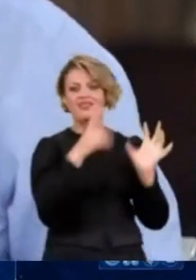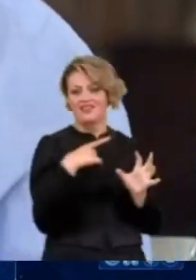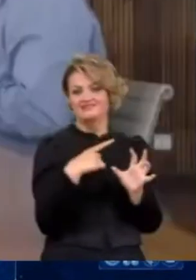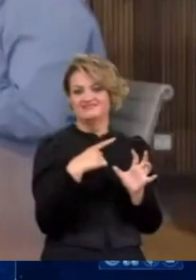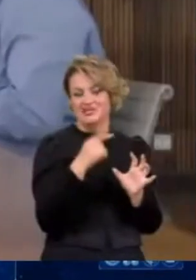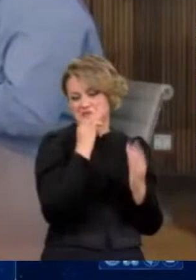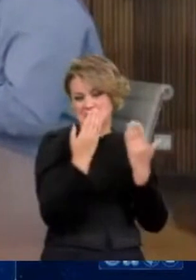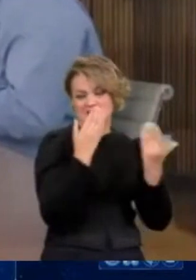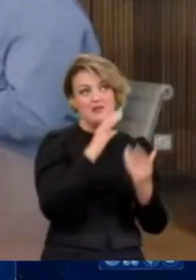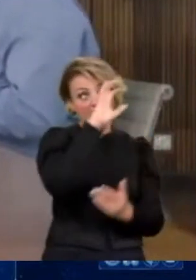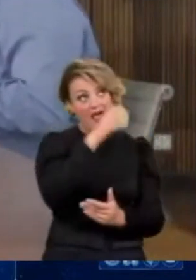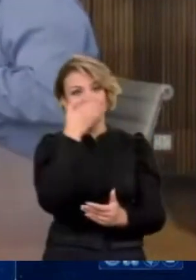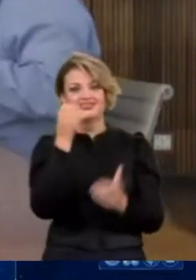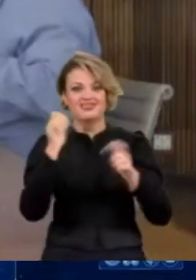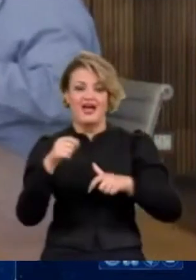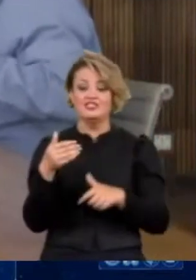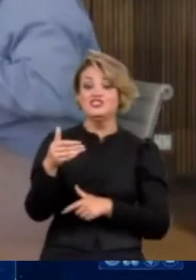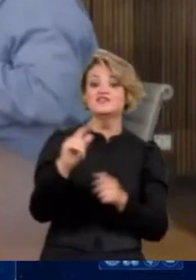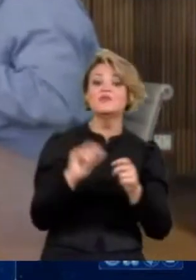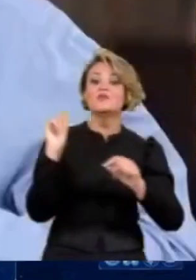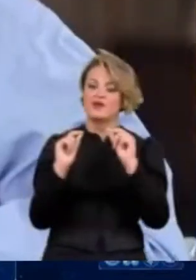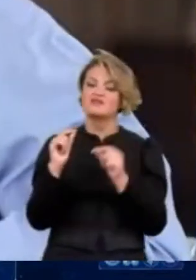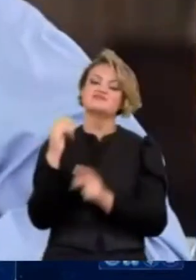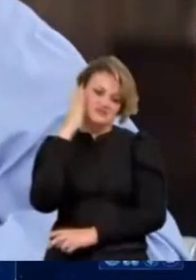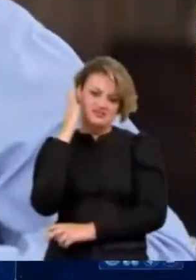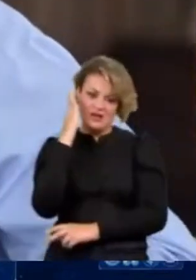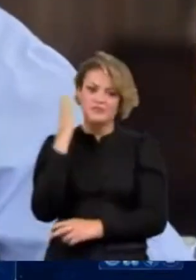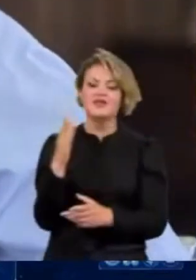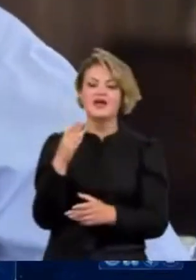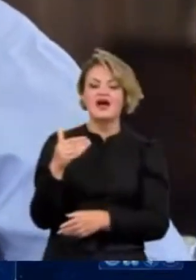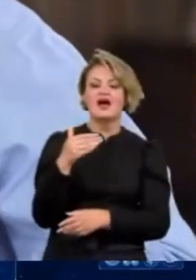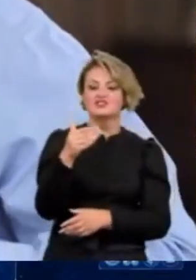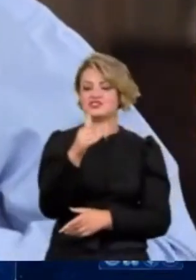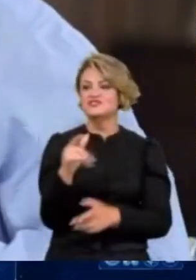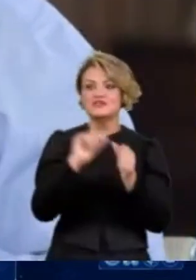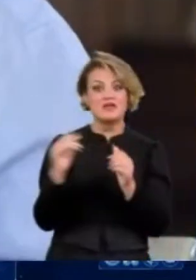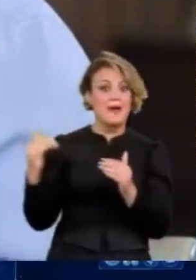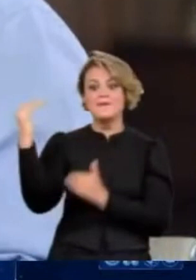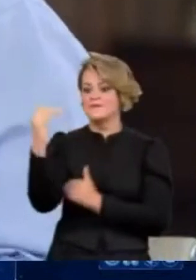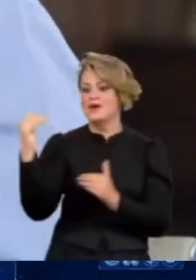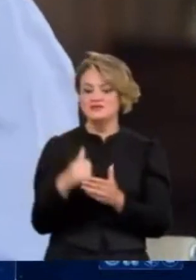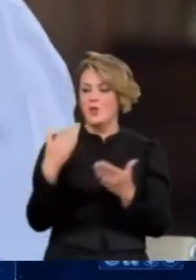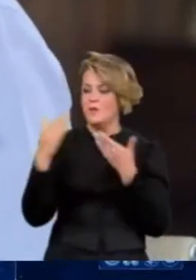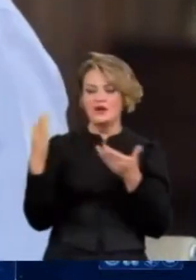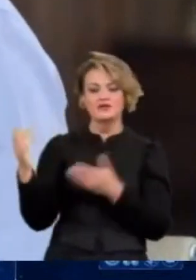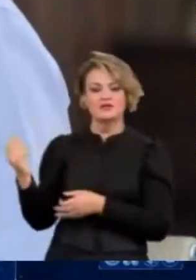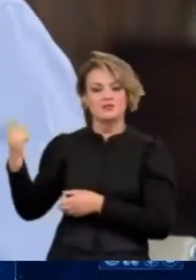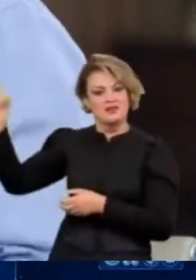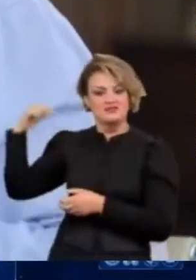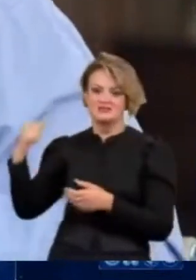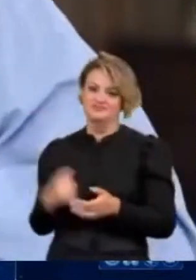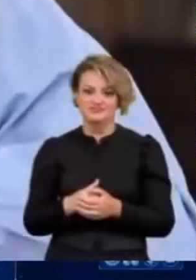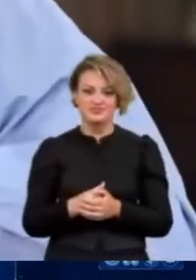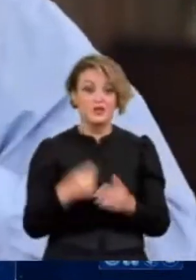para frente nós sabemos que nós temos que fazer muito mais do que nós fizemos em qualquer outro mandato que nós tivemos porque não precisamos reconstruir o Brasil